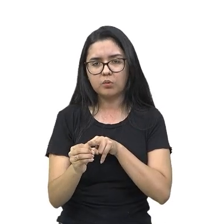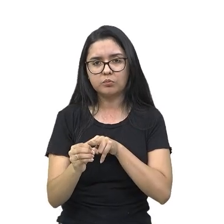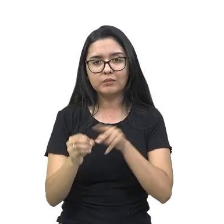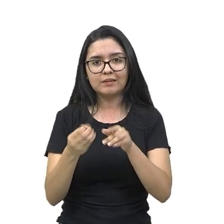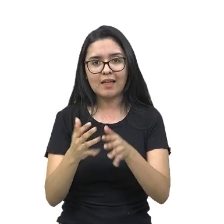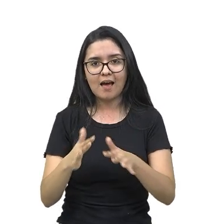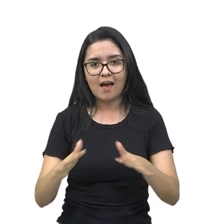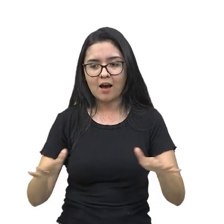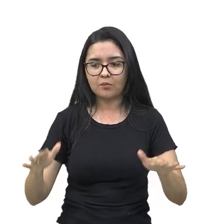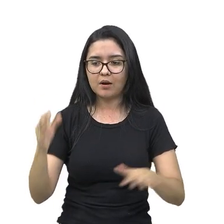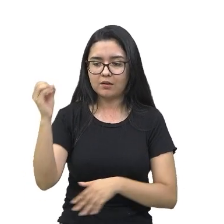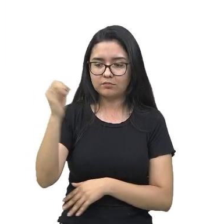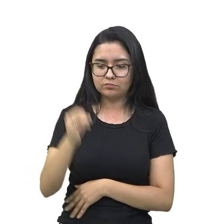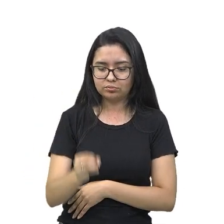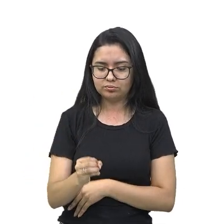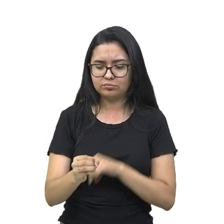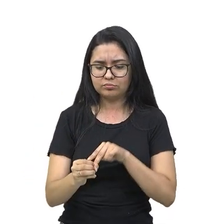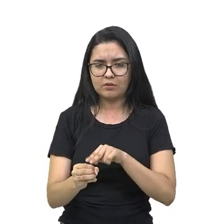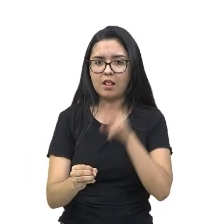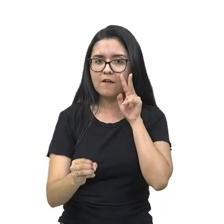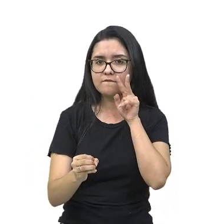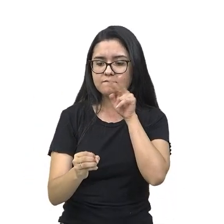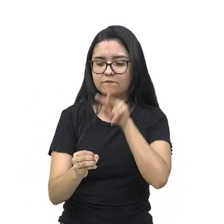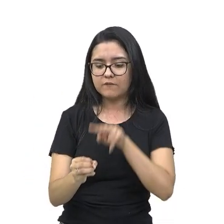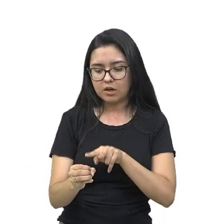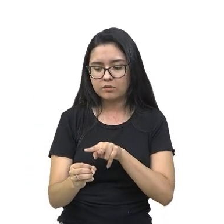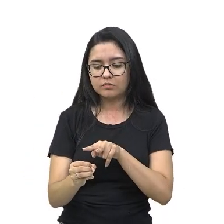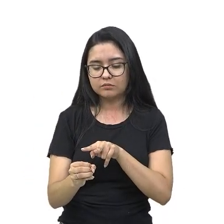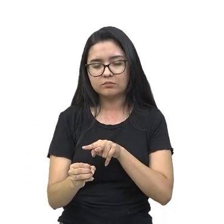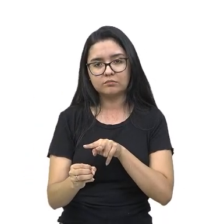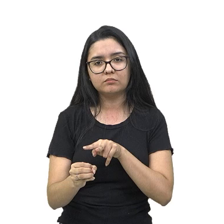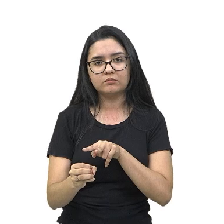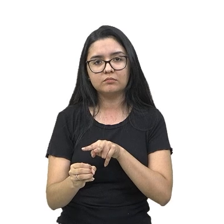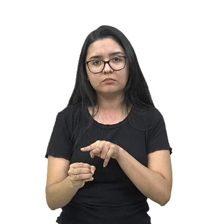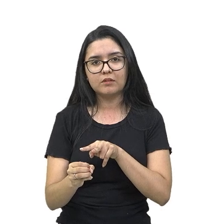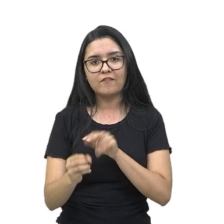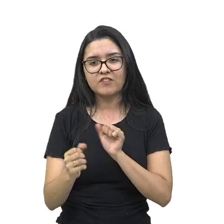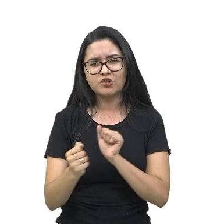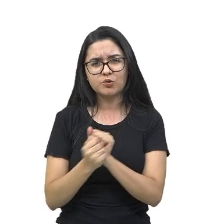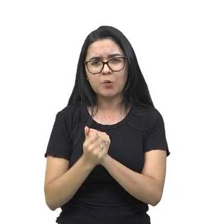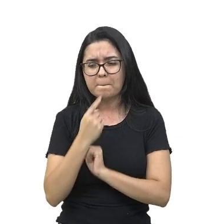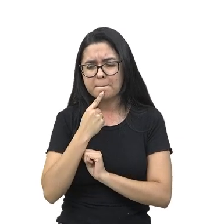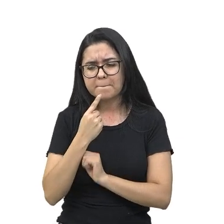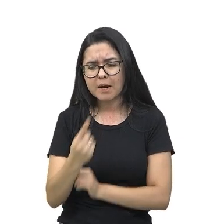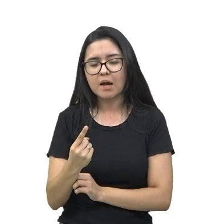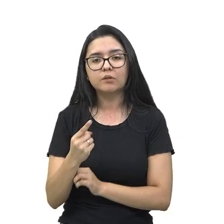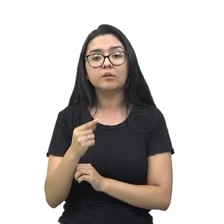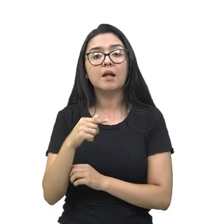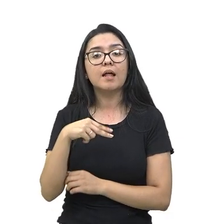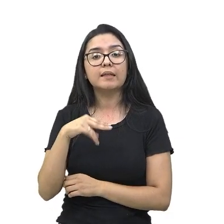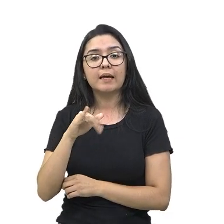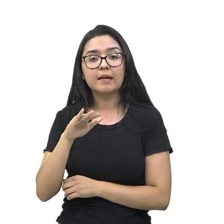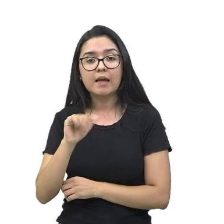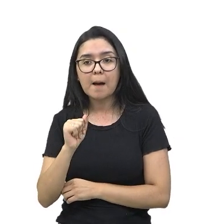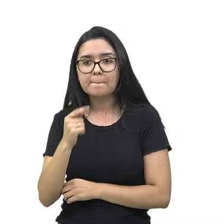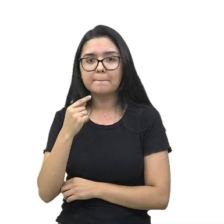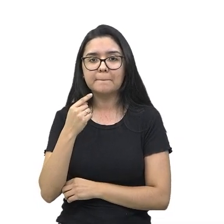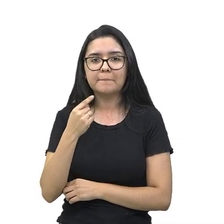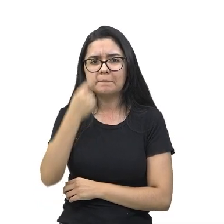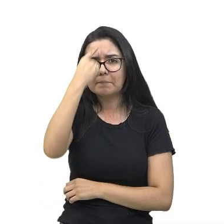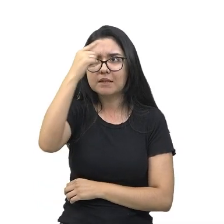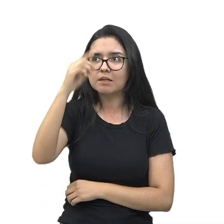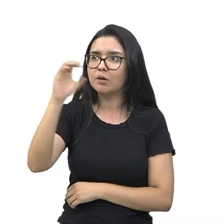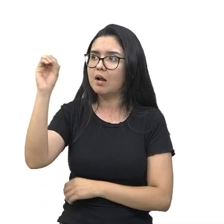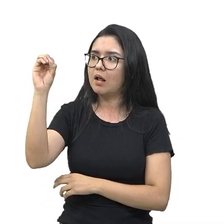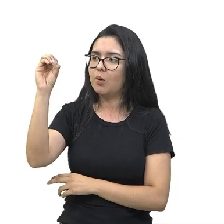o reflexo da lua estava na água e ela observou como se ela estivesse ao seu lado. Nayá, pensando que a lua descera